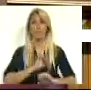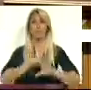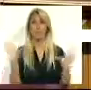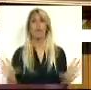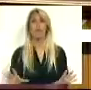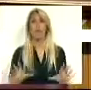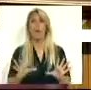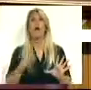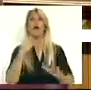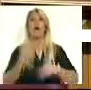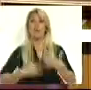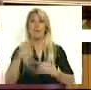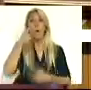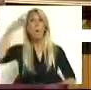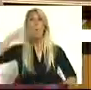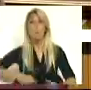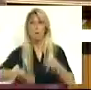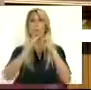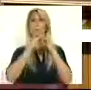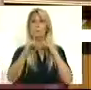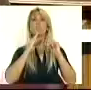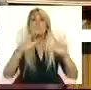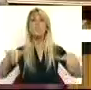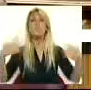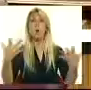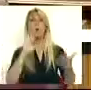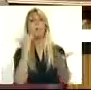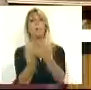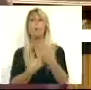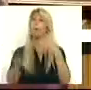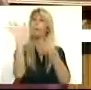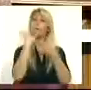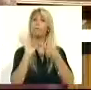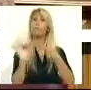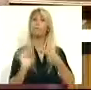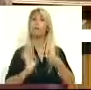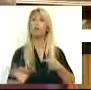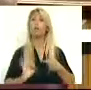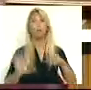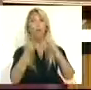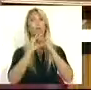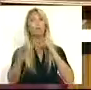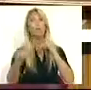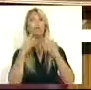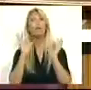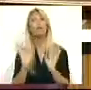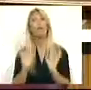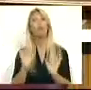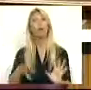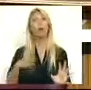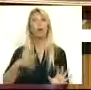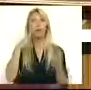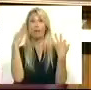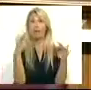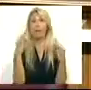humana sustentável pode ser também um fator de valorização e de preservação do património natural.